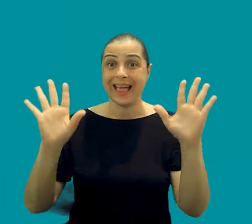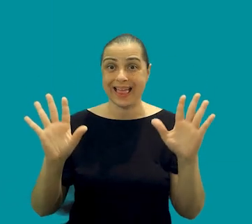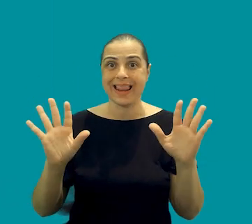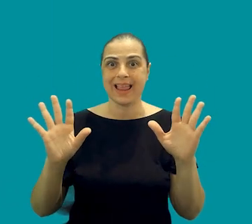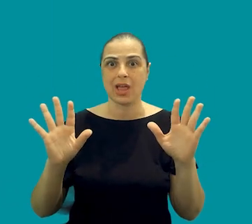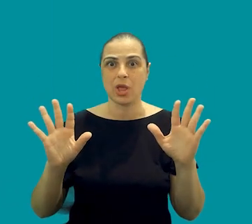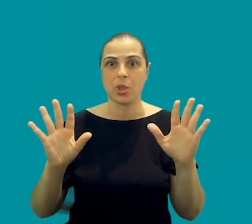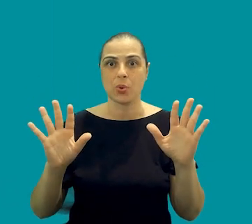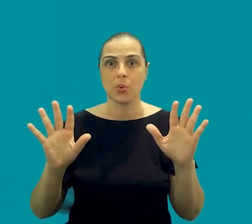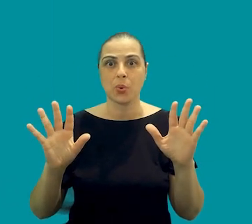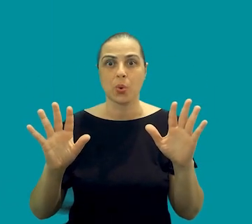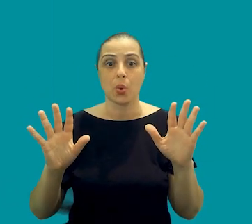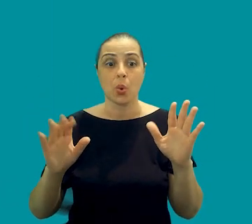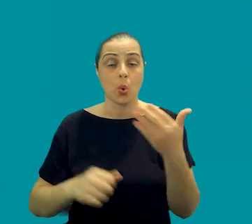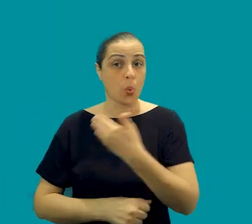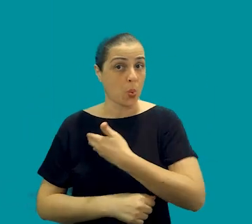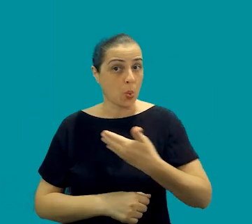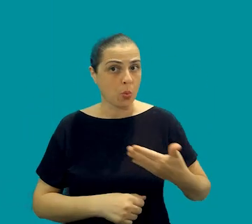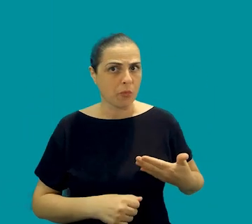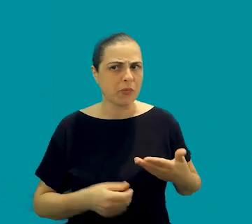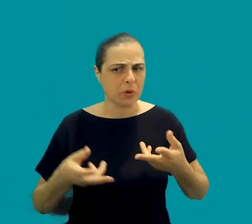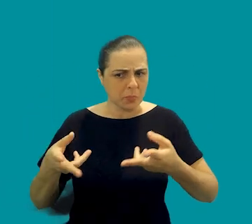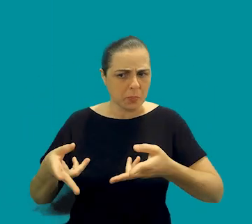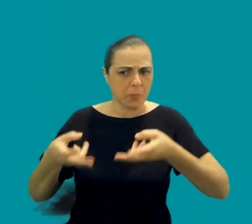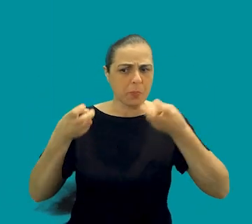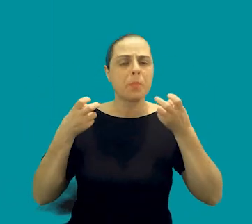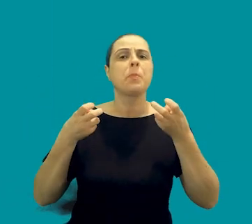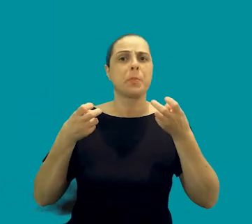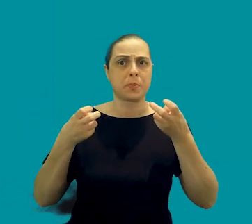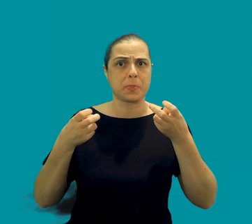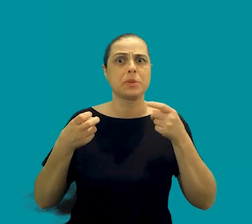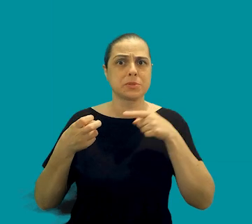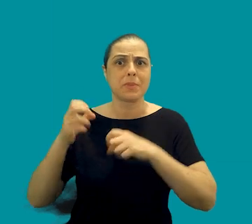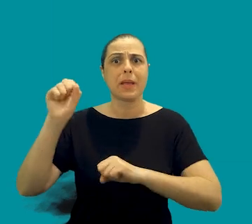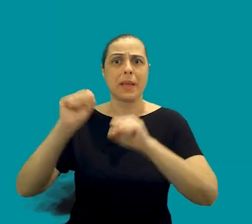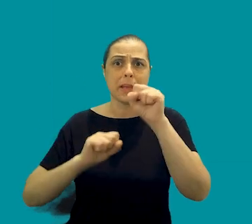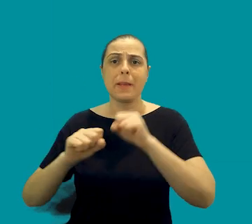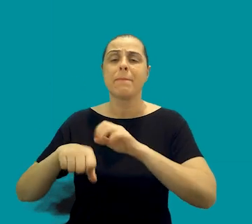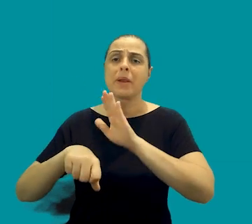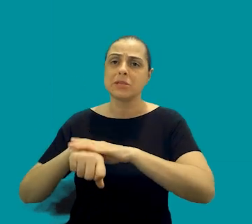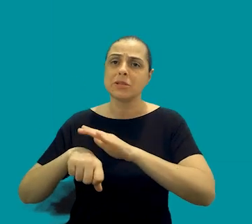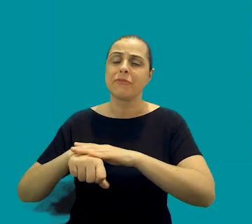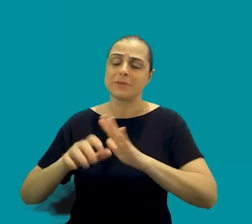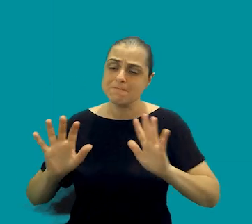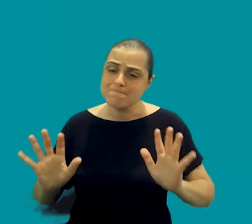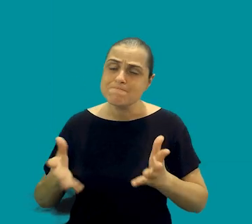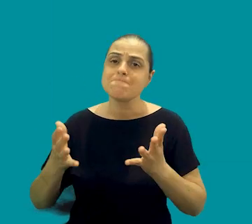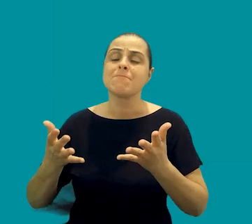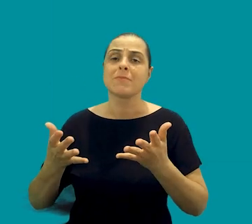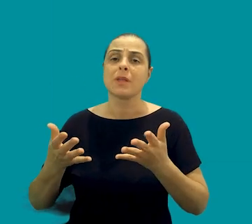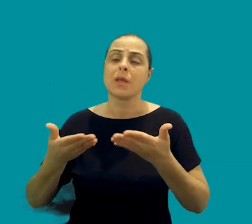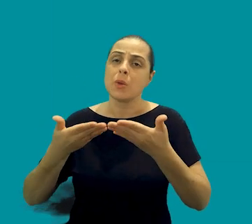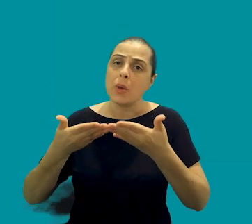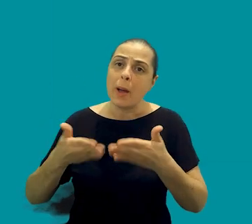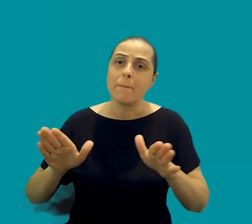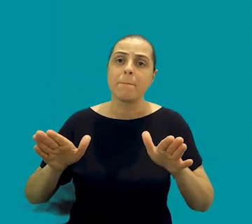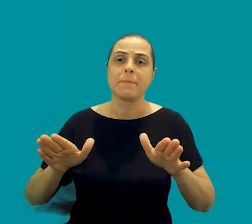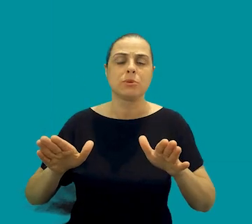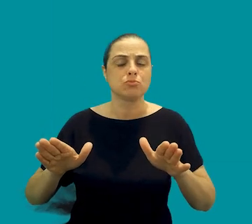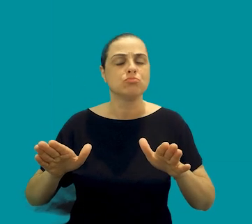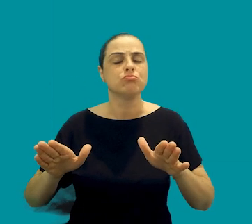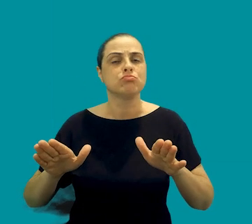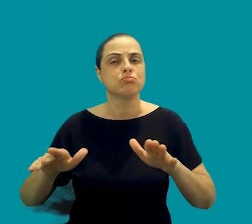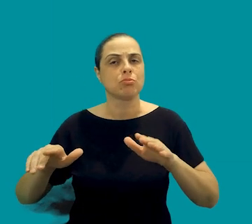evidenciar o olhar do poder público, também prestigiando essas empresas que estão promovendo esse tipo de trabalho, né? De